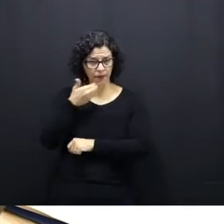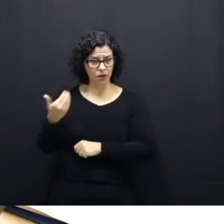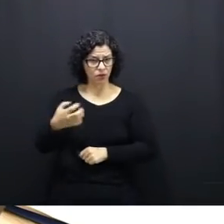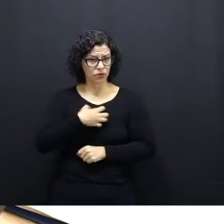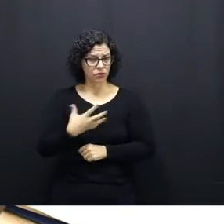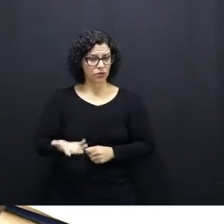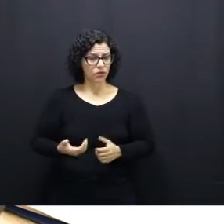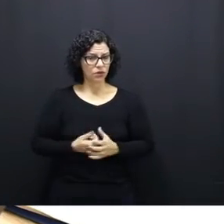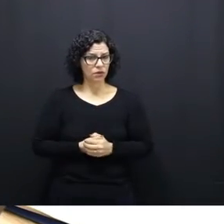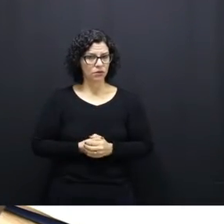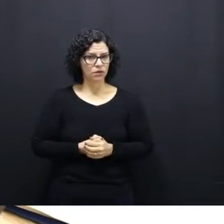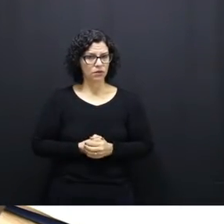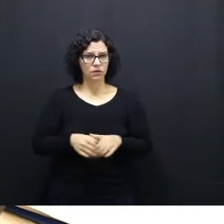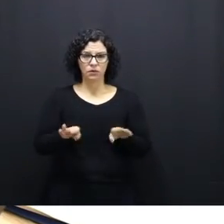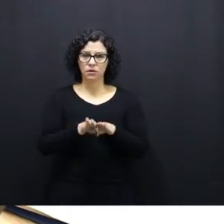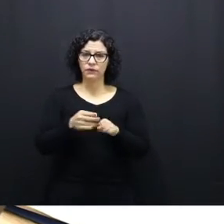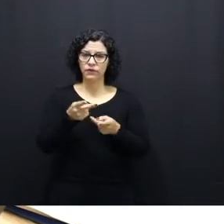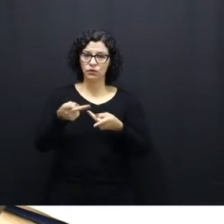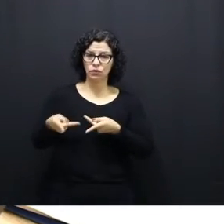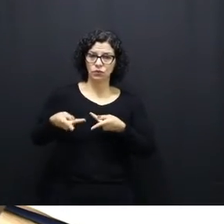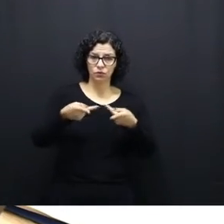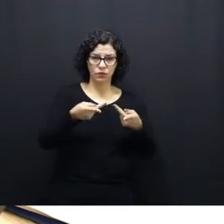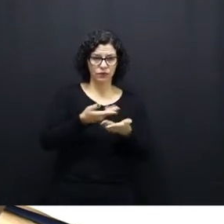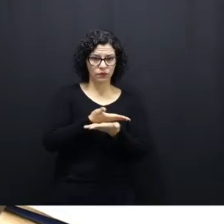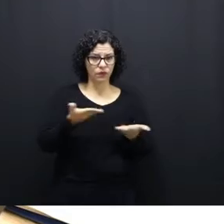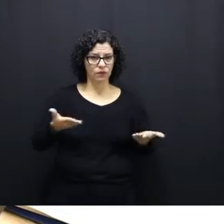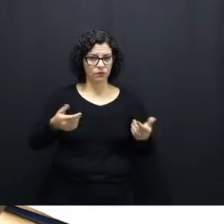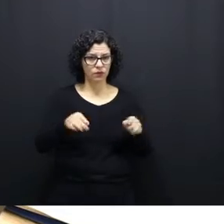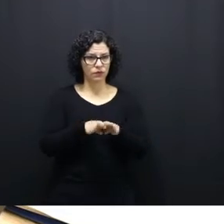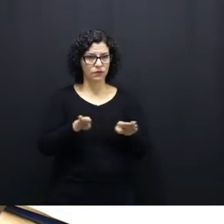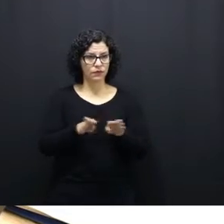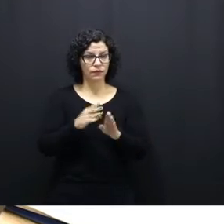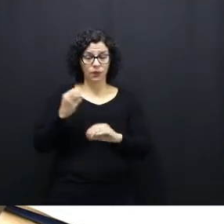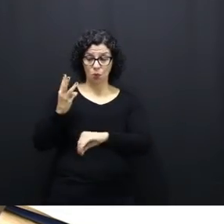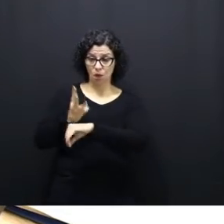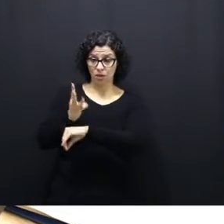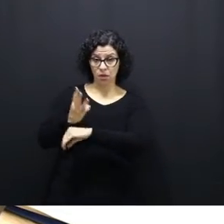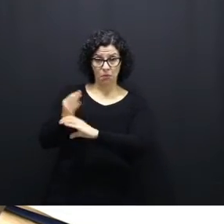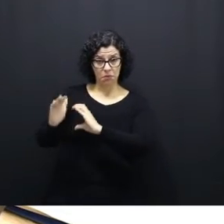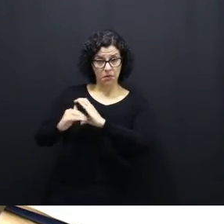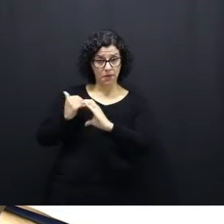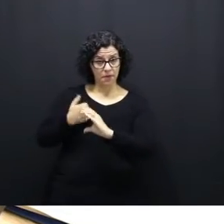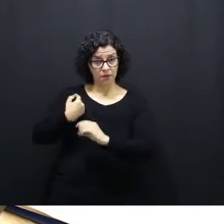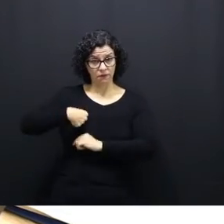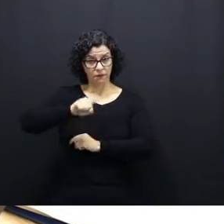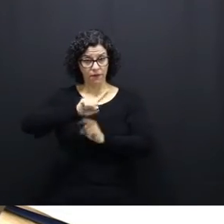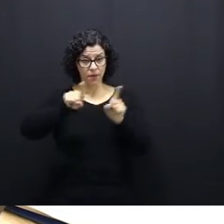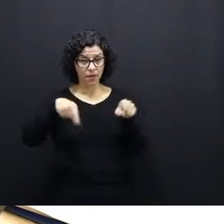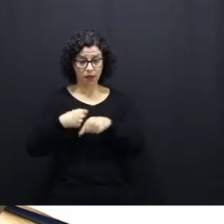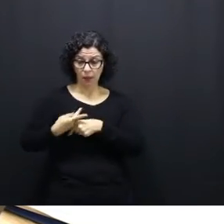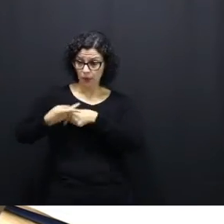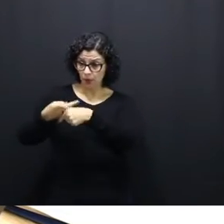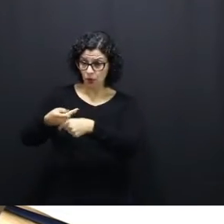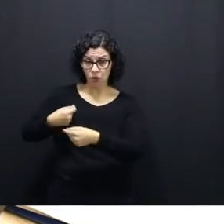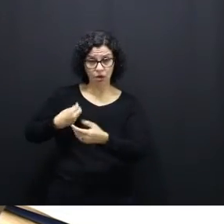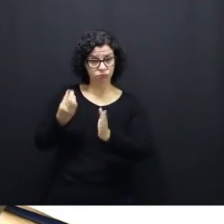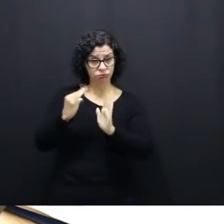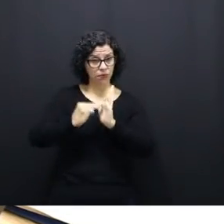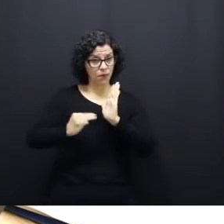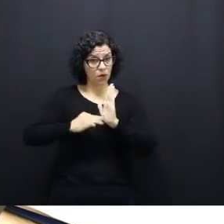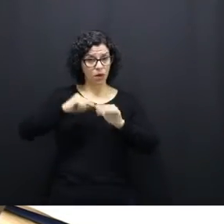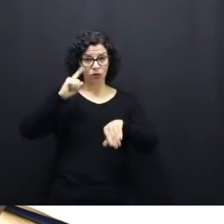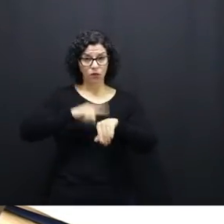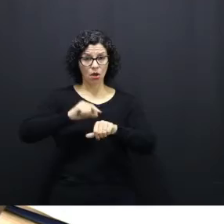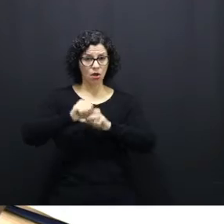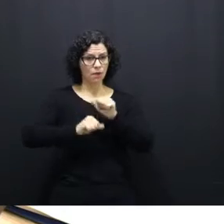interesse está aberto o convite manda uma mensagem para mim eu vá no meu gabinete eu faço memorando